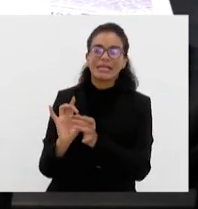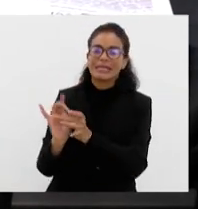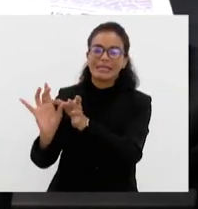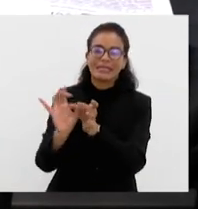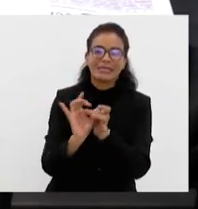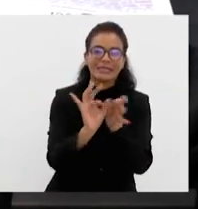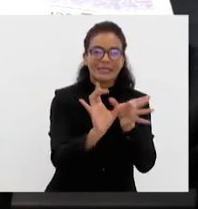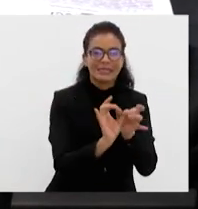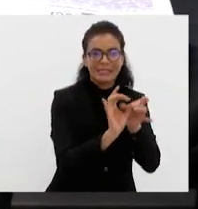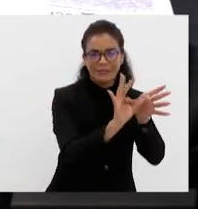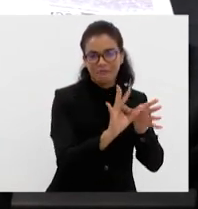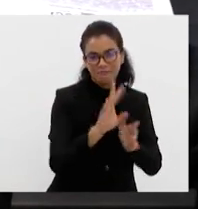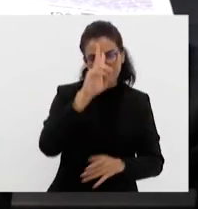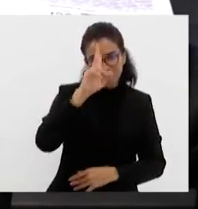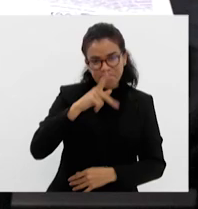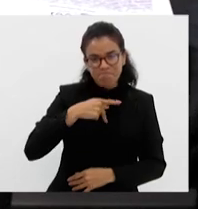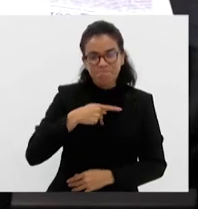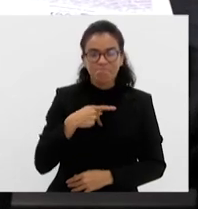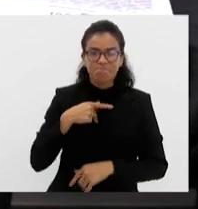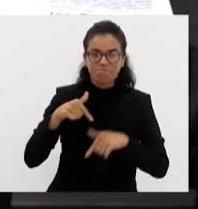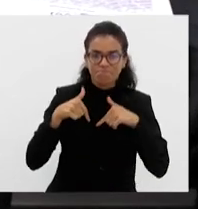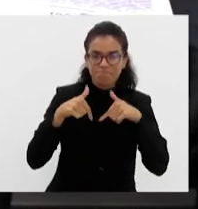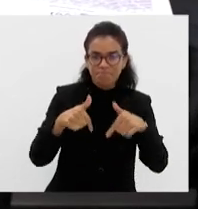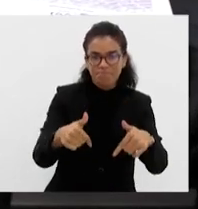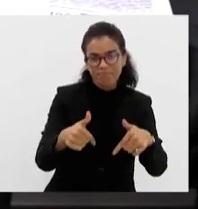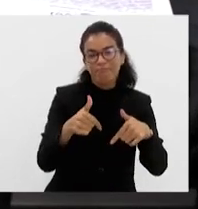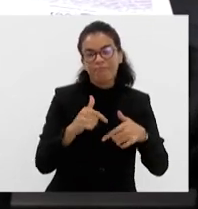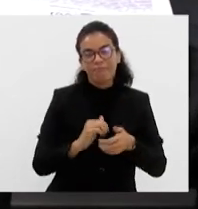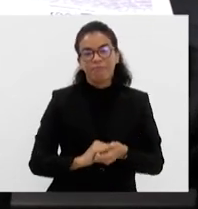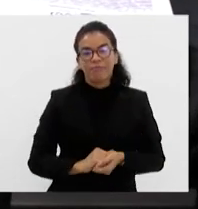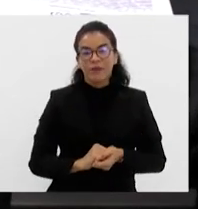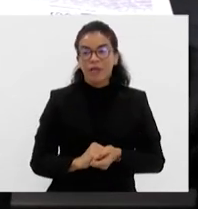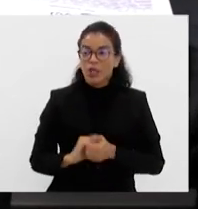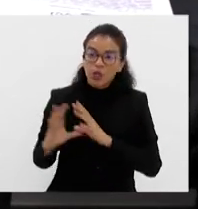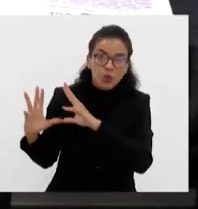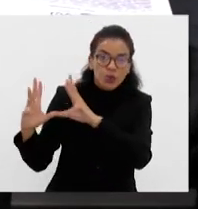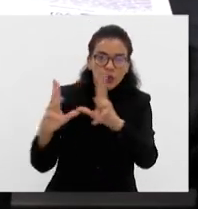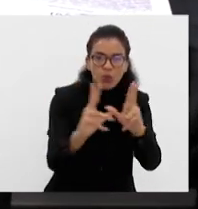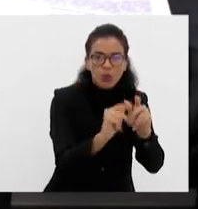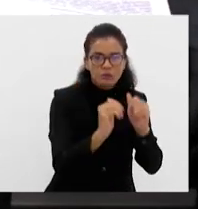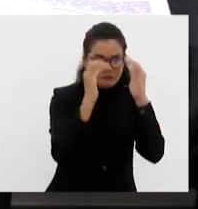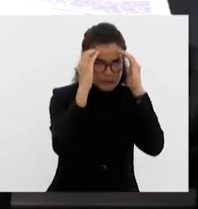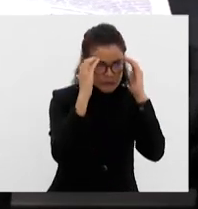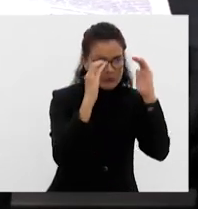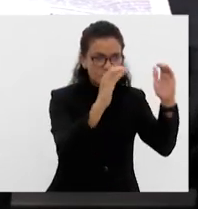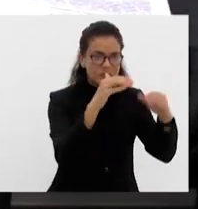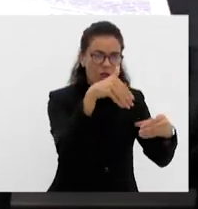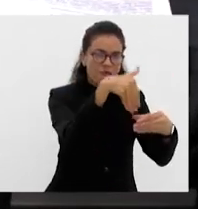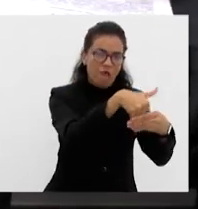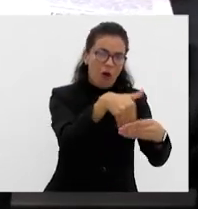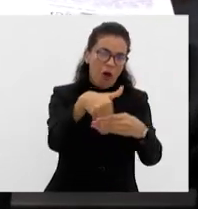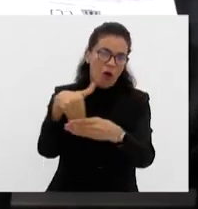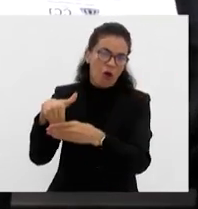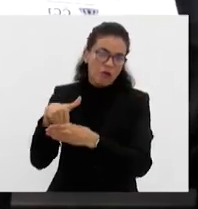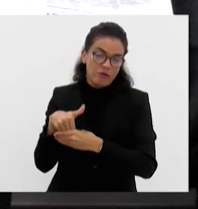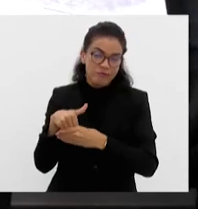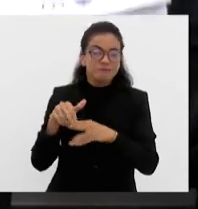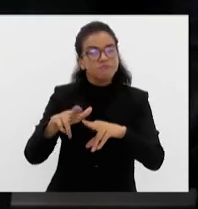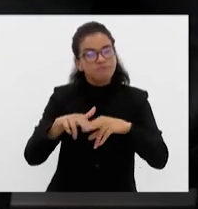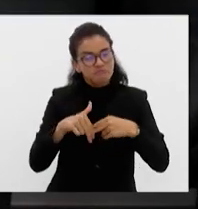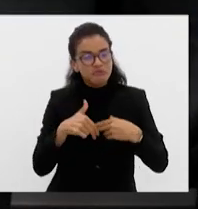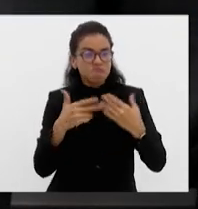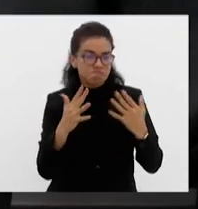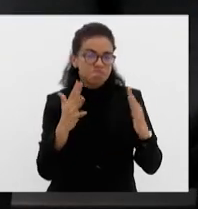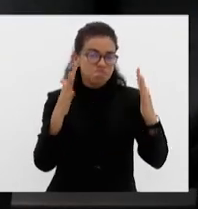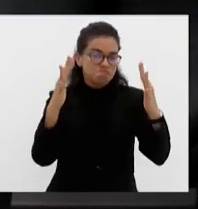dono do seu mandato. E todos, né, têm que respeitar o voto de cada um, sem dúvida nenhuma. Então, louco, porque é